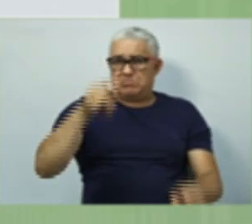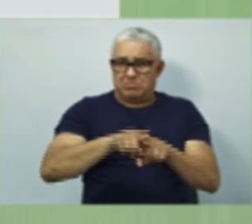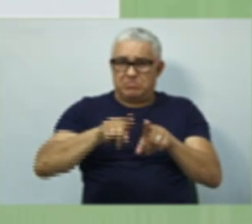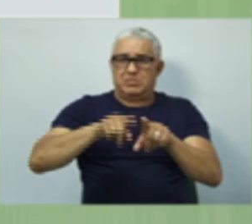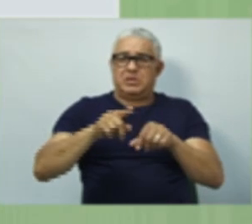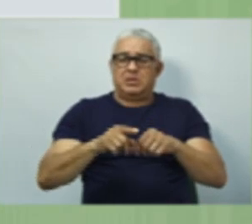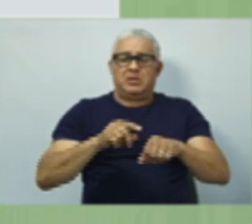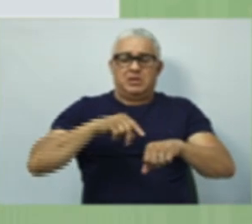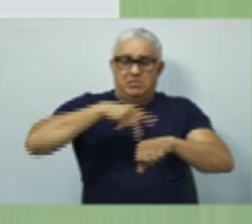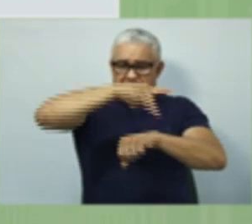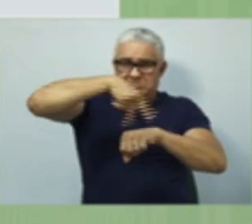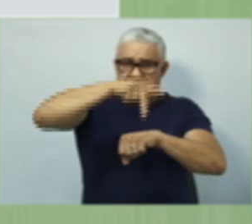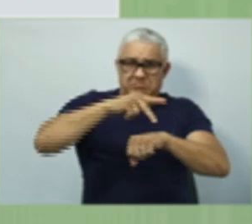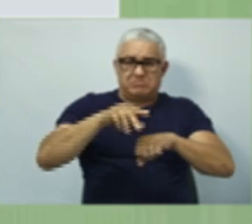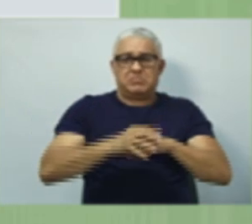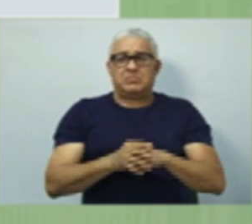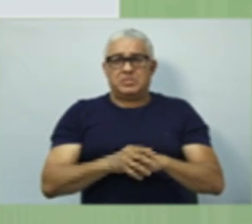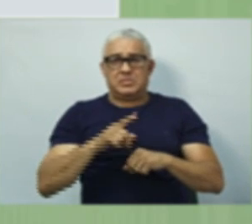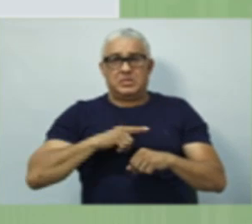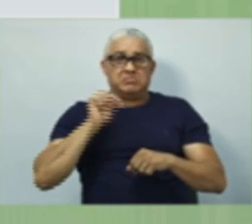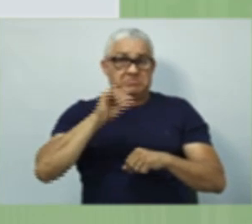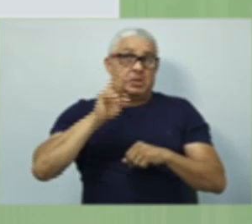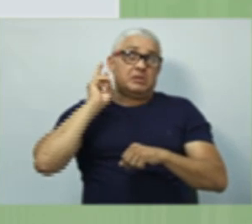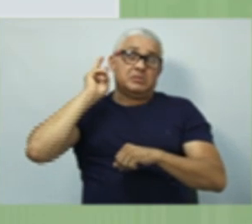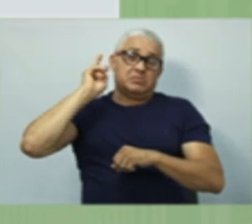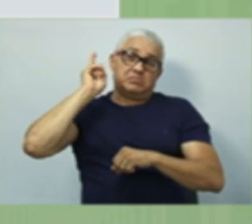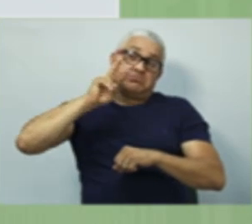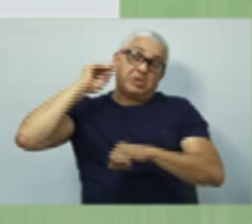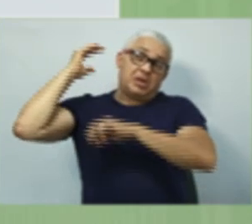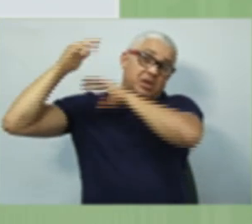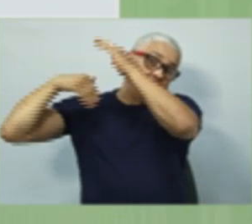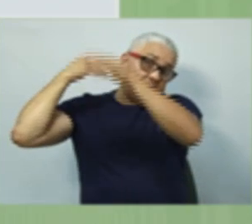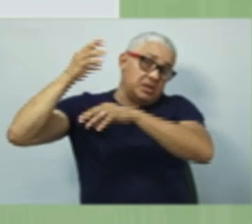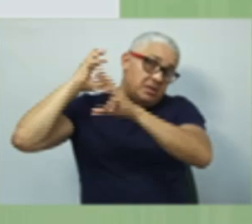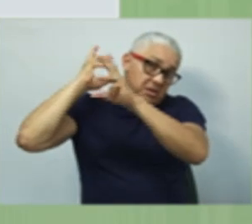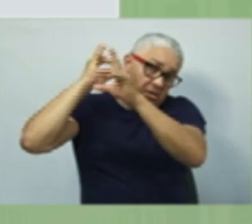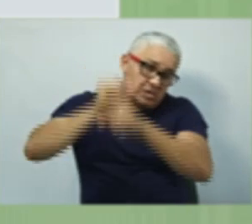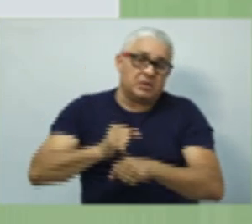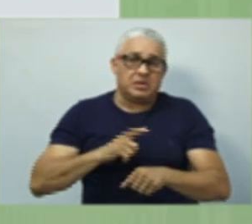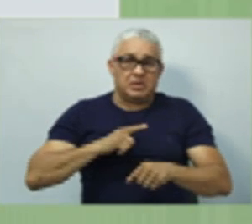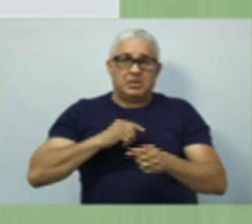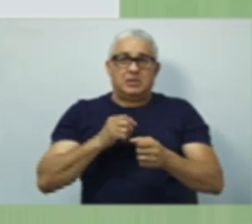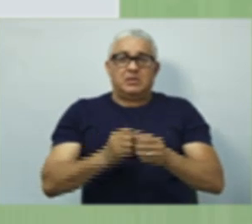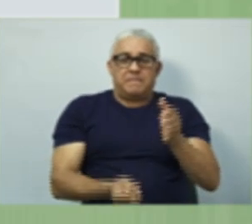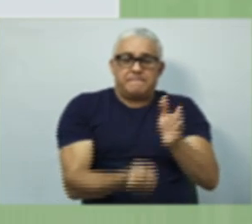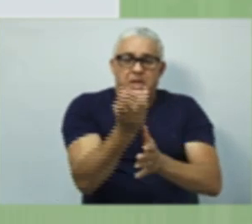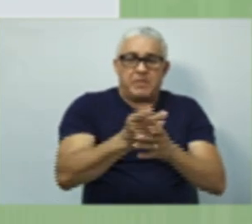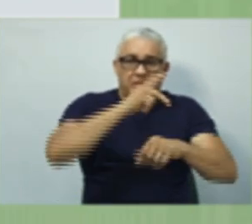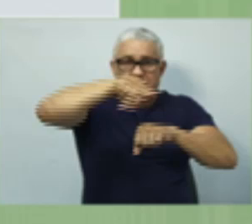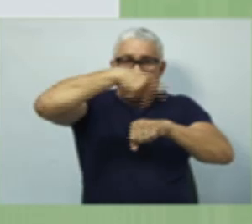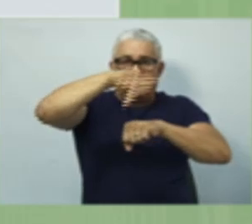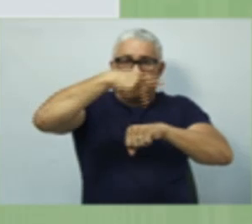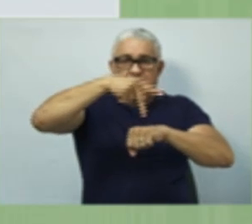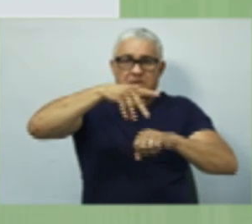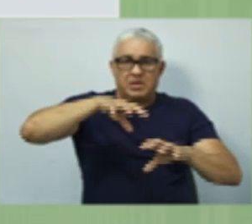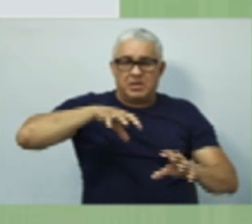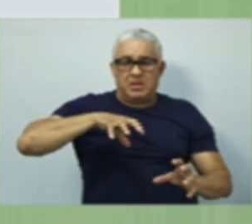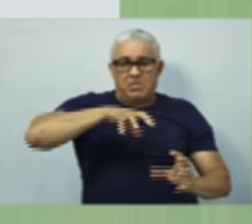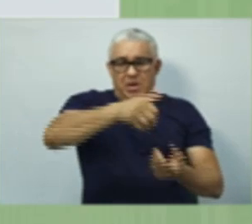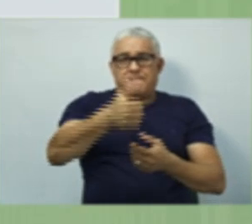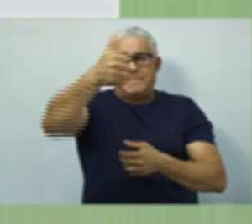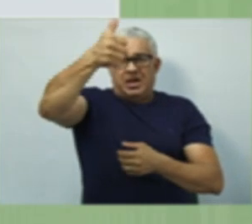vocês recapitular bem, a gente nessa fase que surge os países de primeiro mundo e